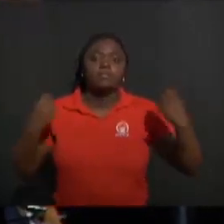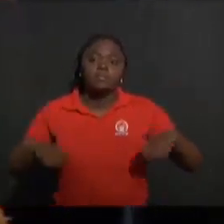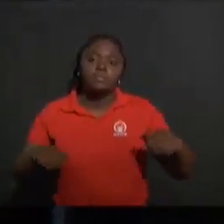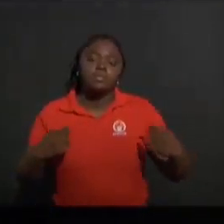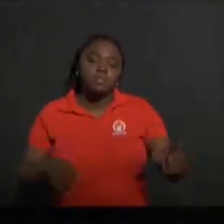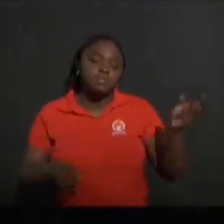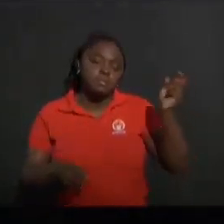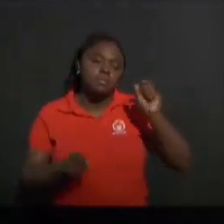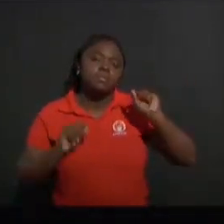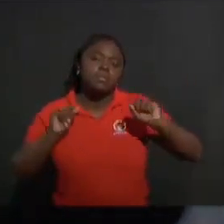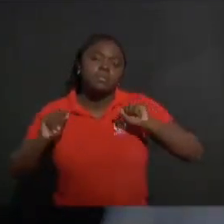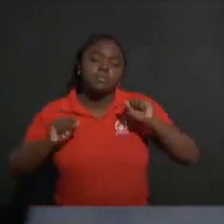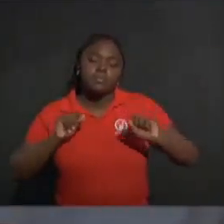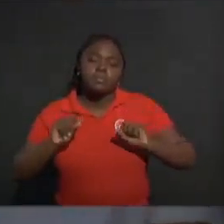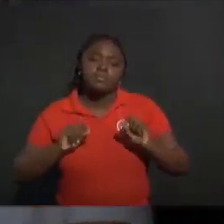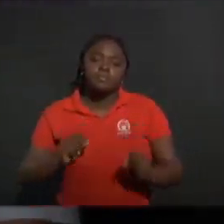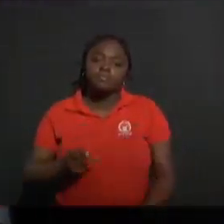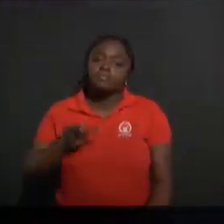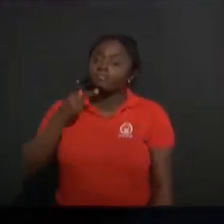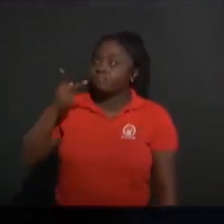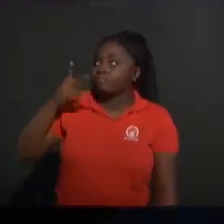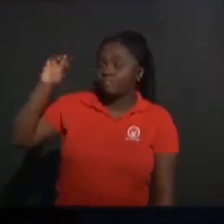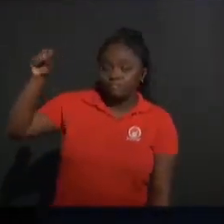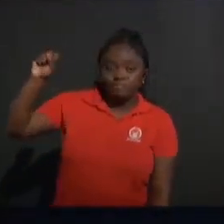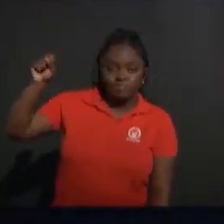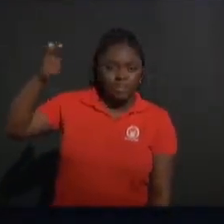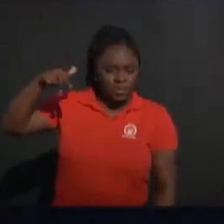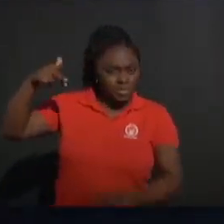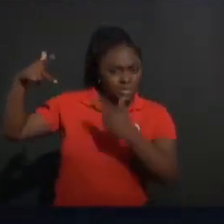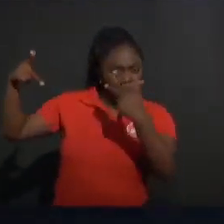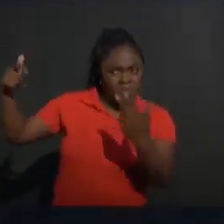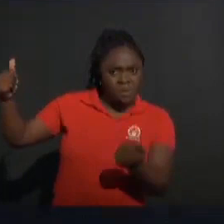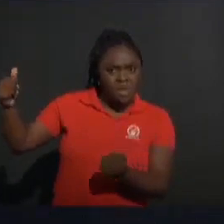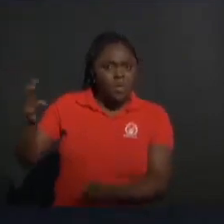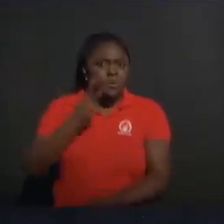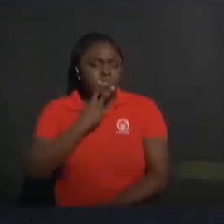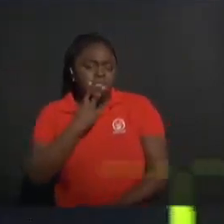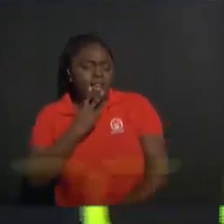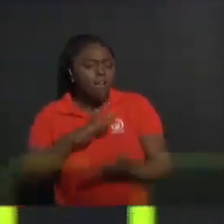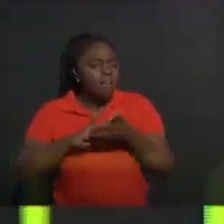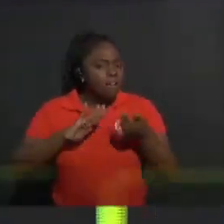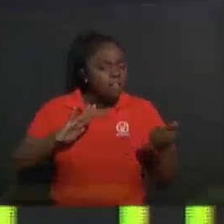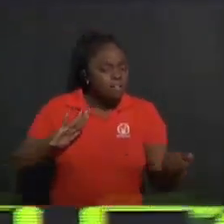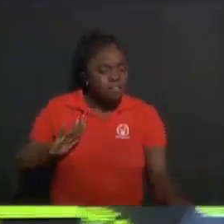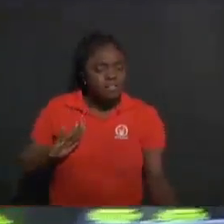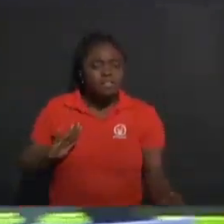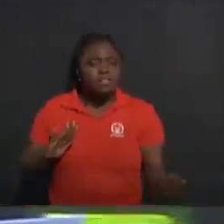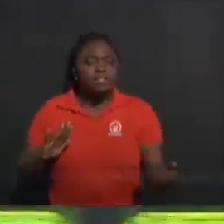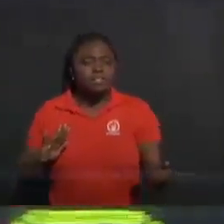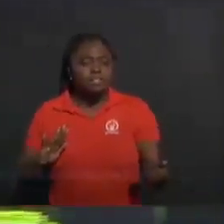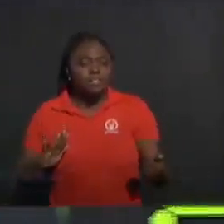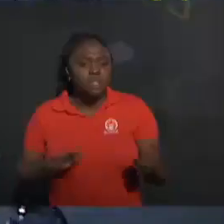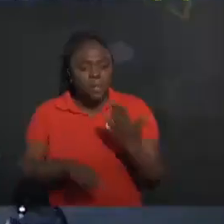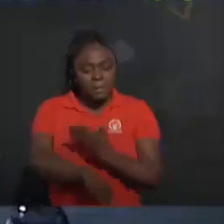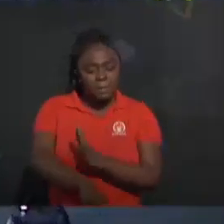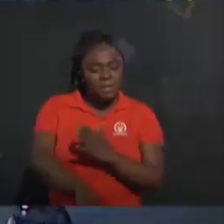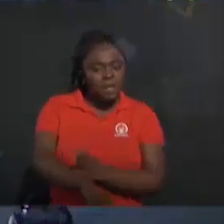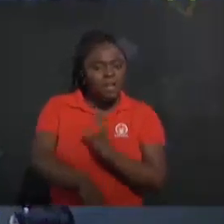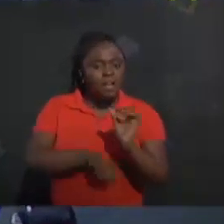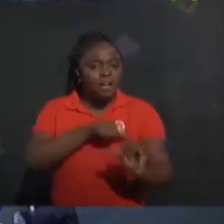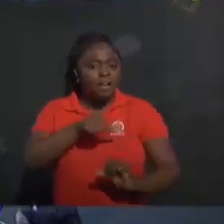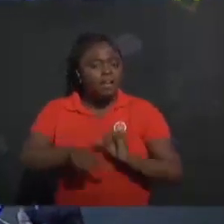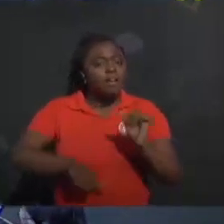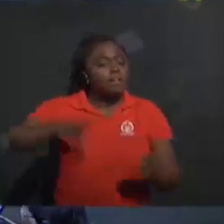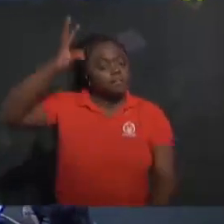só: dizer sim para ele. O resto é com ele. Quem vai tirar o cigarro de você é ele. Quem vai mudar seus hábitos é o espírito